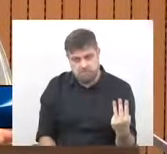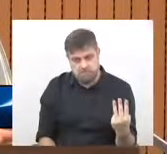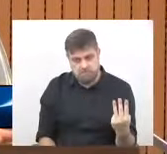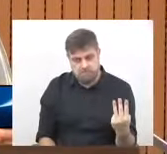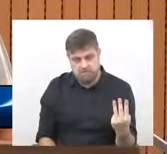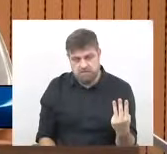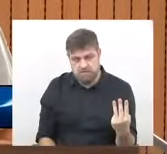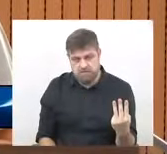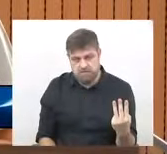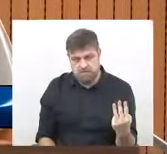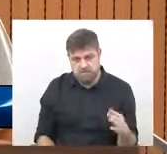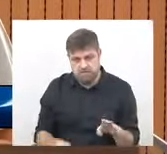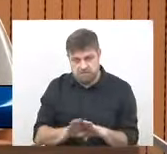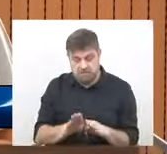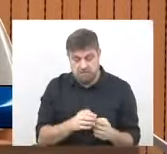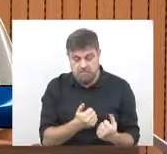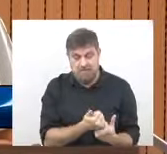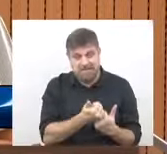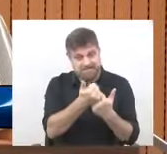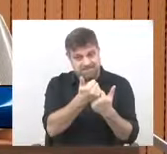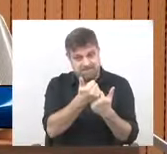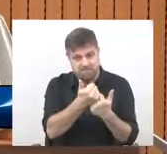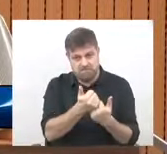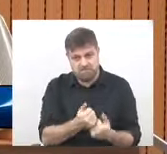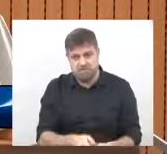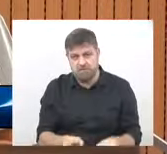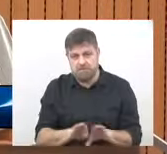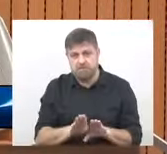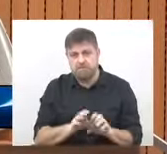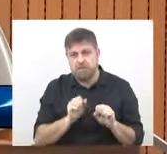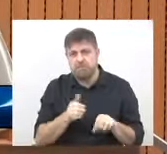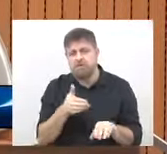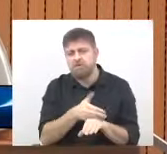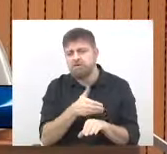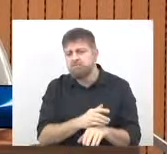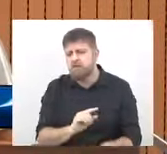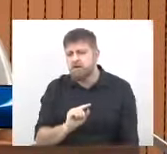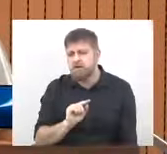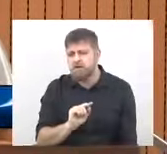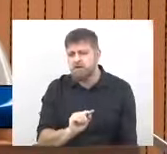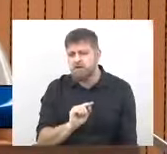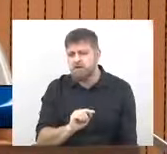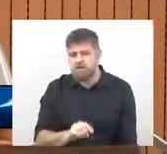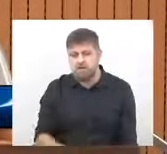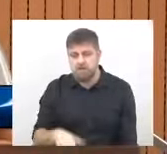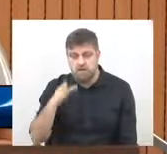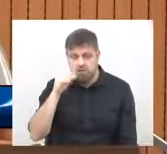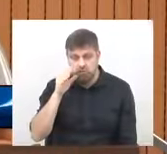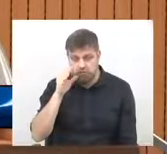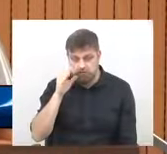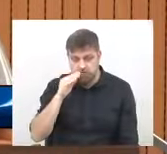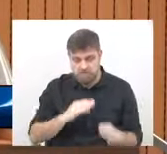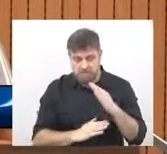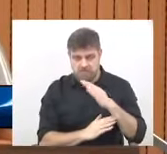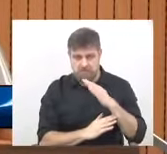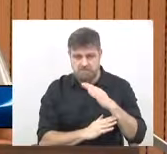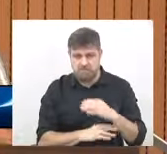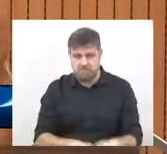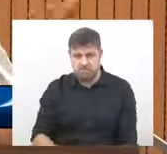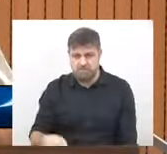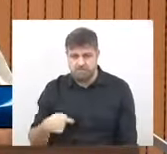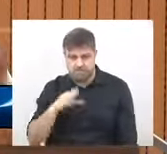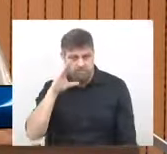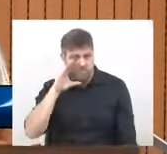da comissão, para os seus assessores e para os funcionários da casa. O